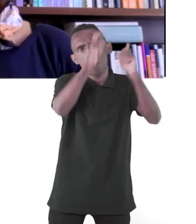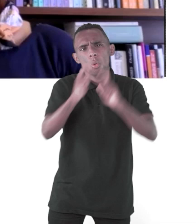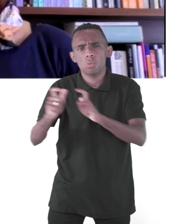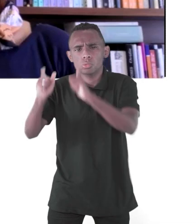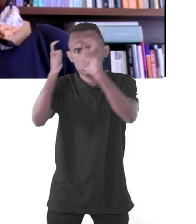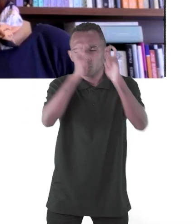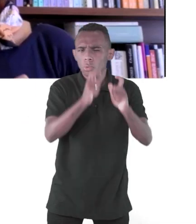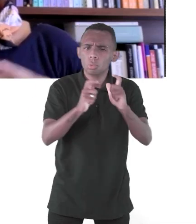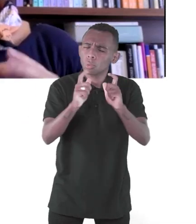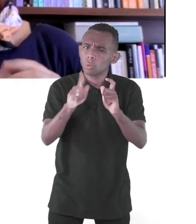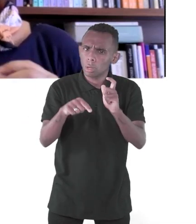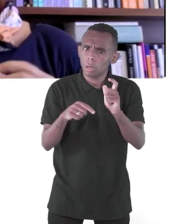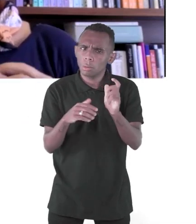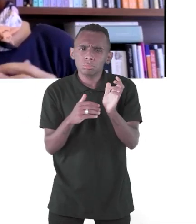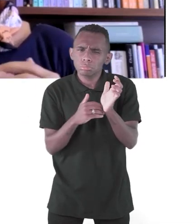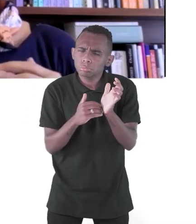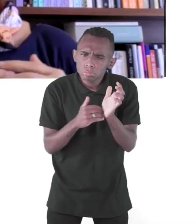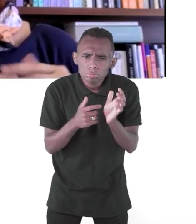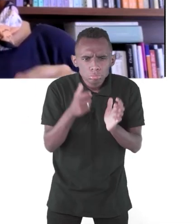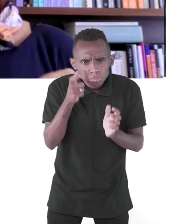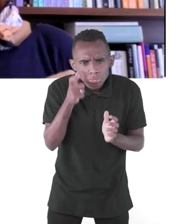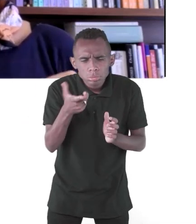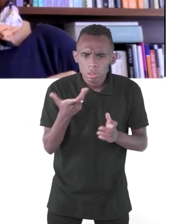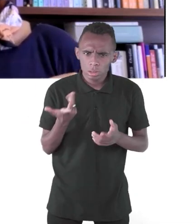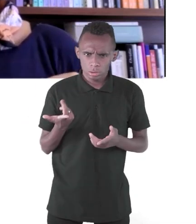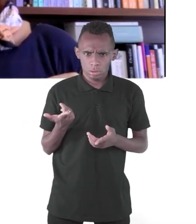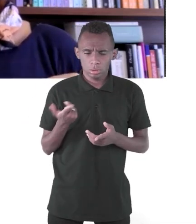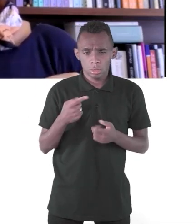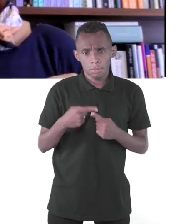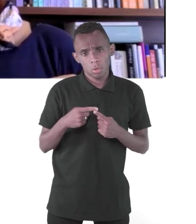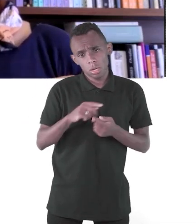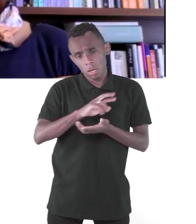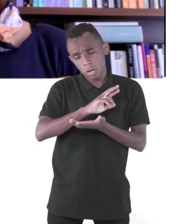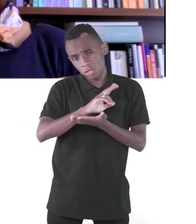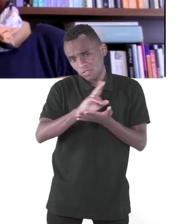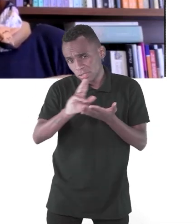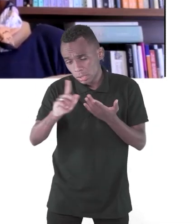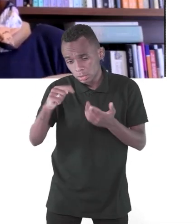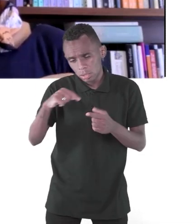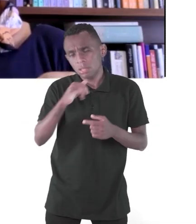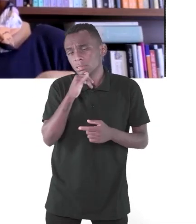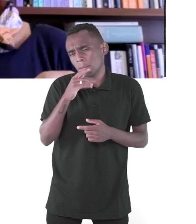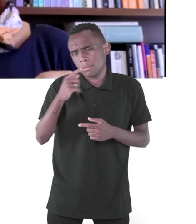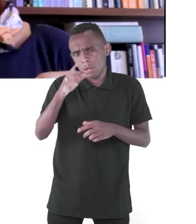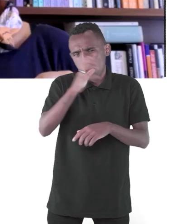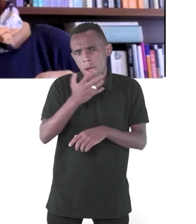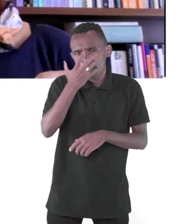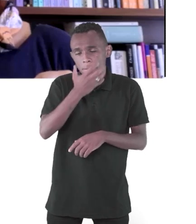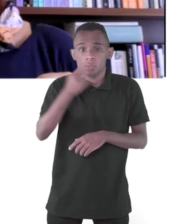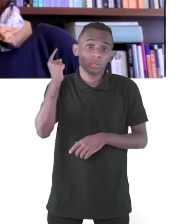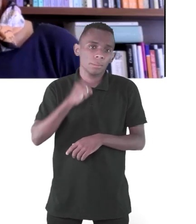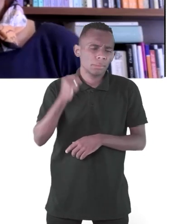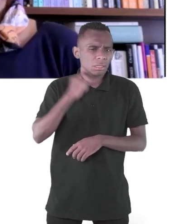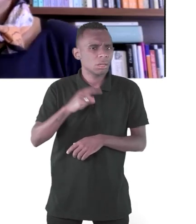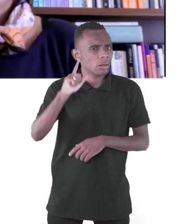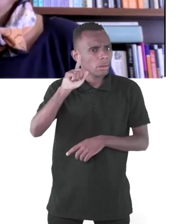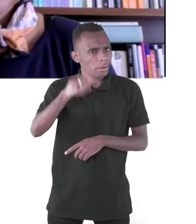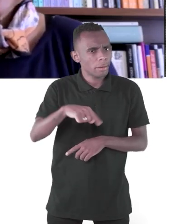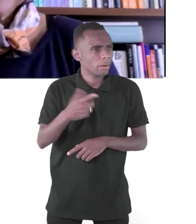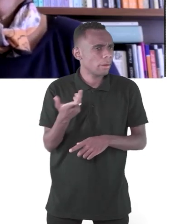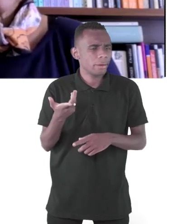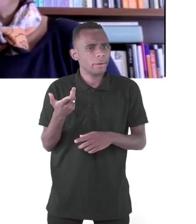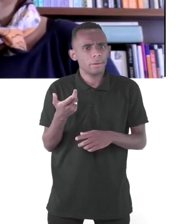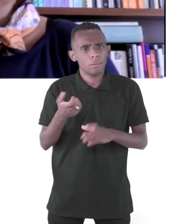região, né? É um negócio misterioso, muita diversidade. A música mineira, por exemplo, é de uma